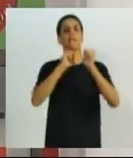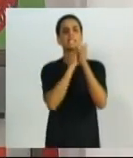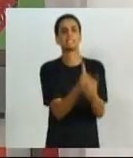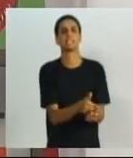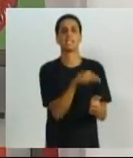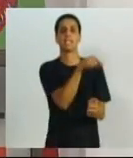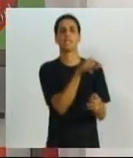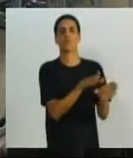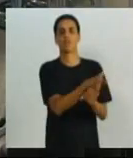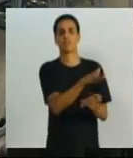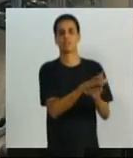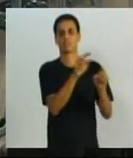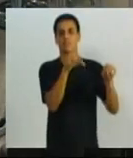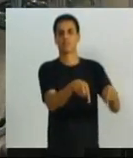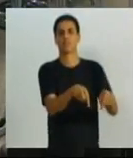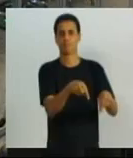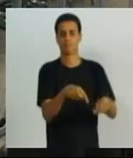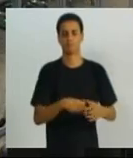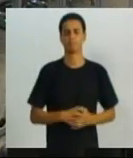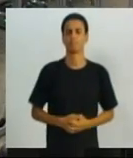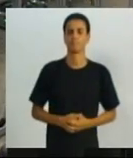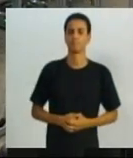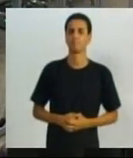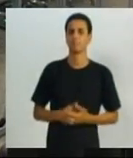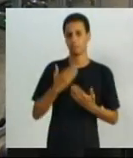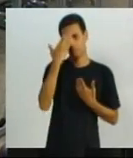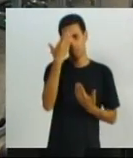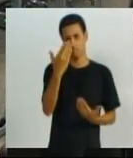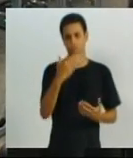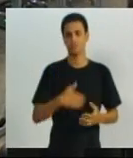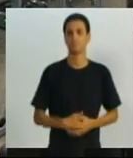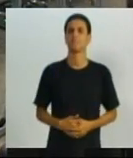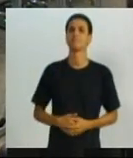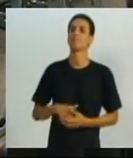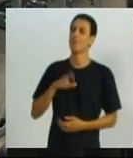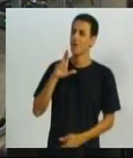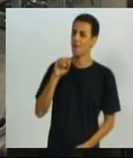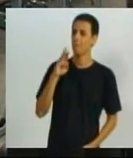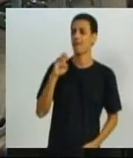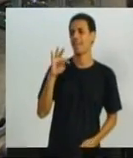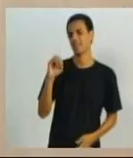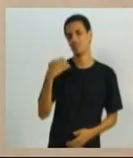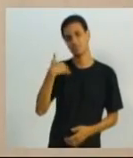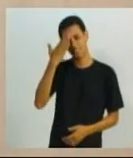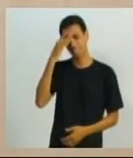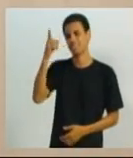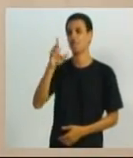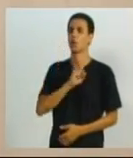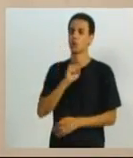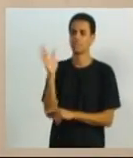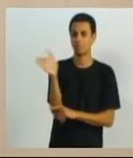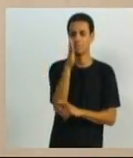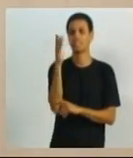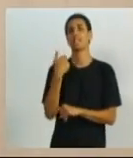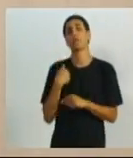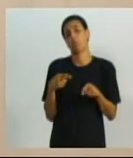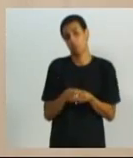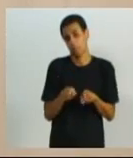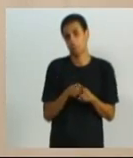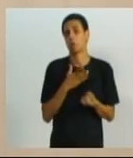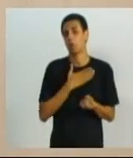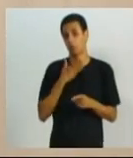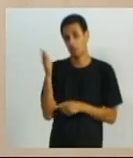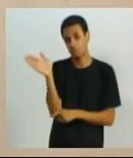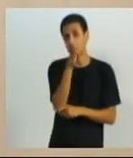moldes. Obrigado. Muito bem, Roberto. Como eu sei que o Roberto gosta de bandeira, e eu também gosto de bandeira, e tem outros que eu conheço